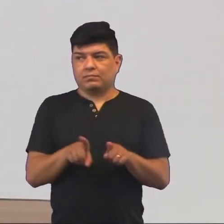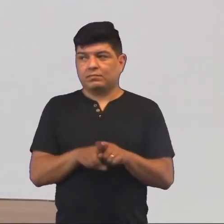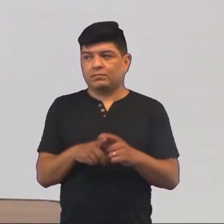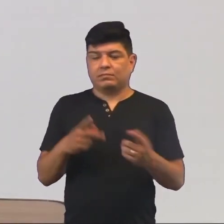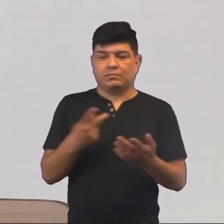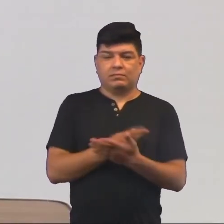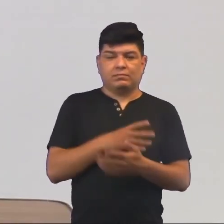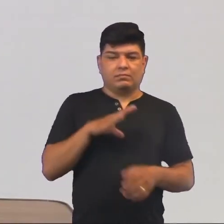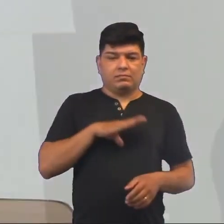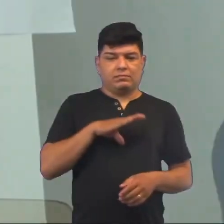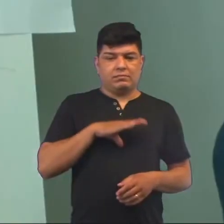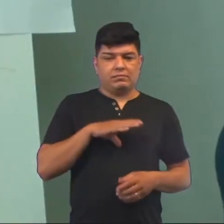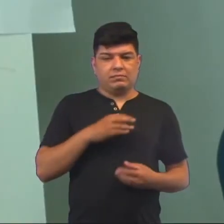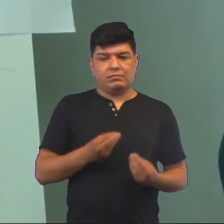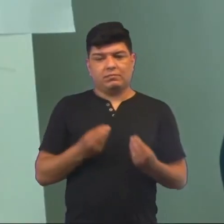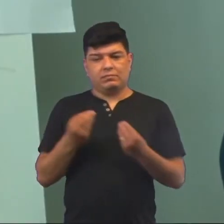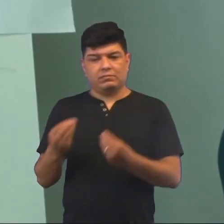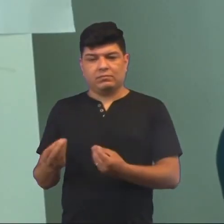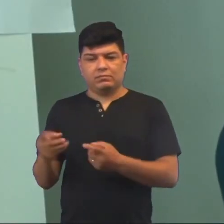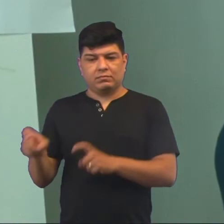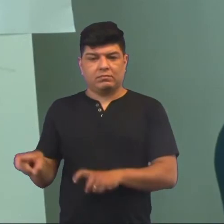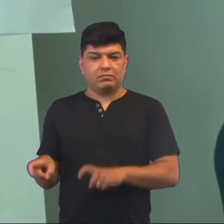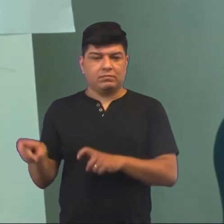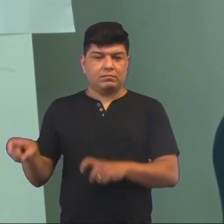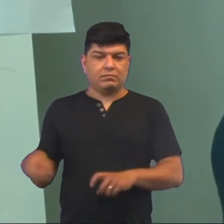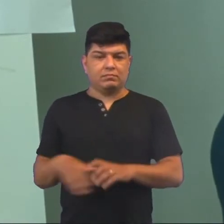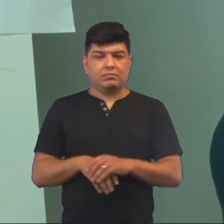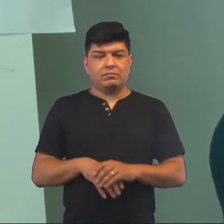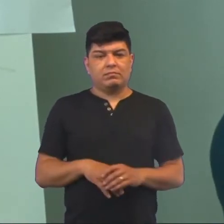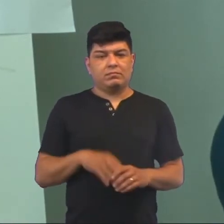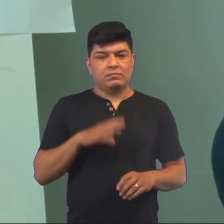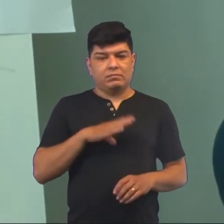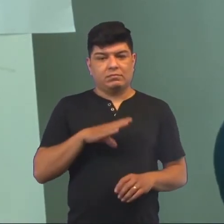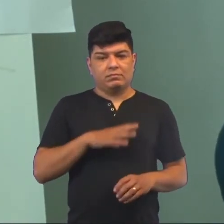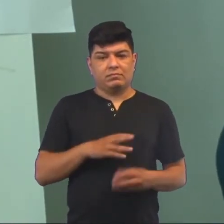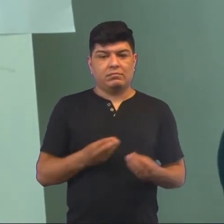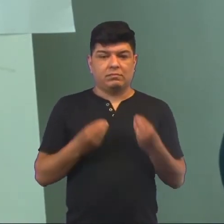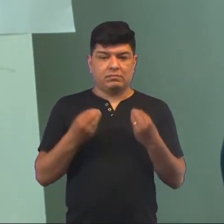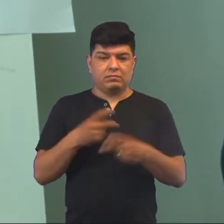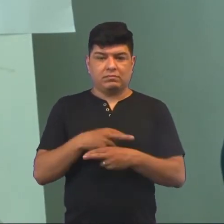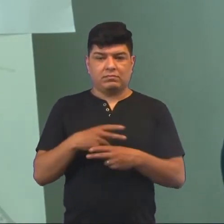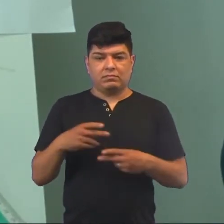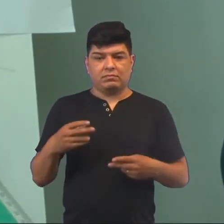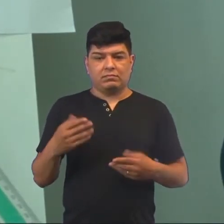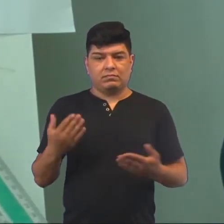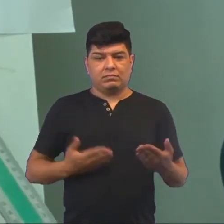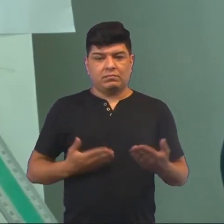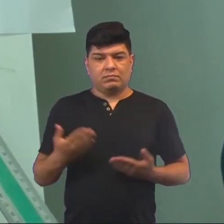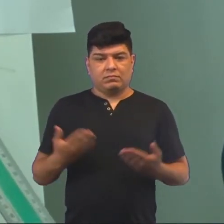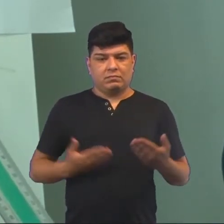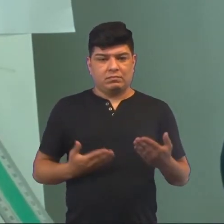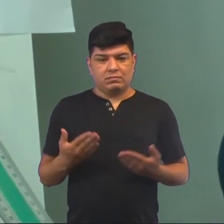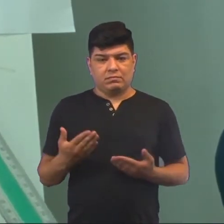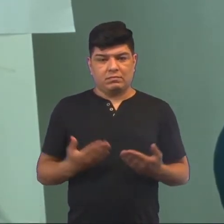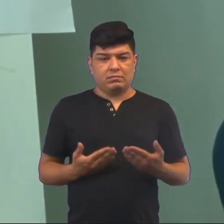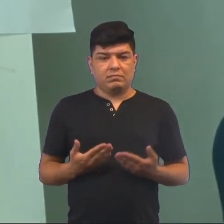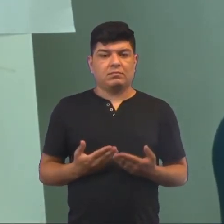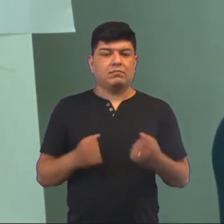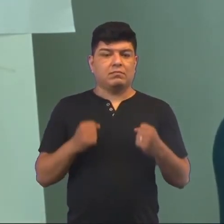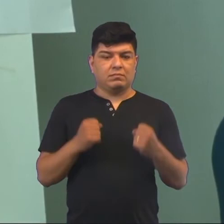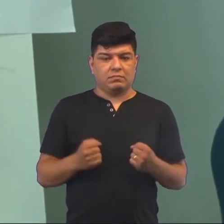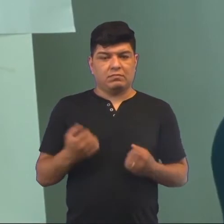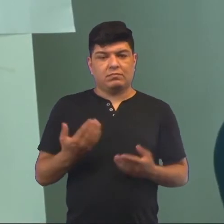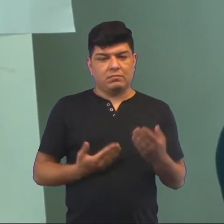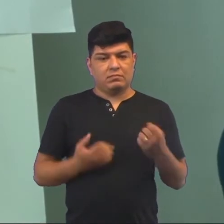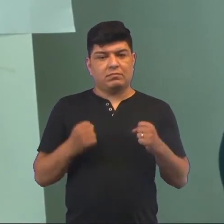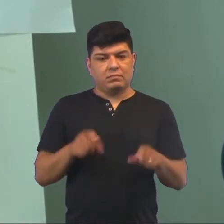acontece na cidade que é oferecido lá ao campo. Nas cidades são oferecidos mais diversos tipos de prestação de serviços